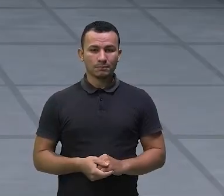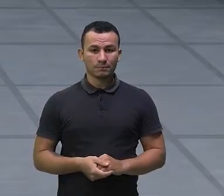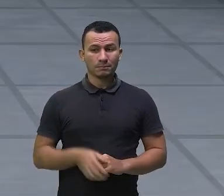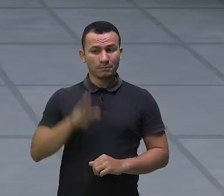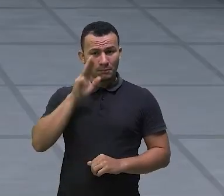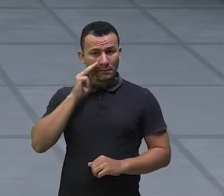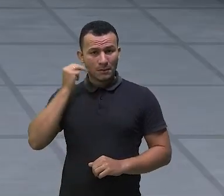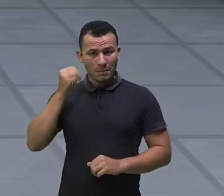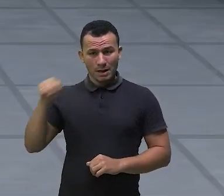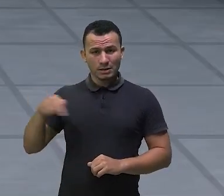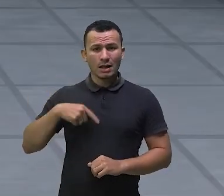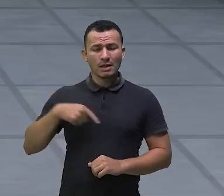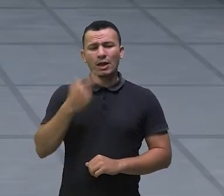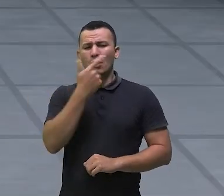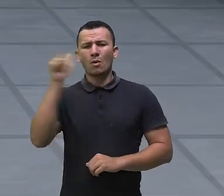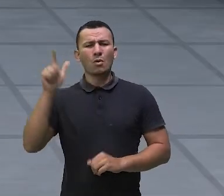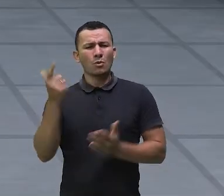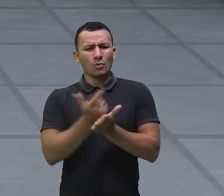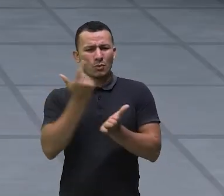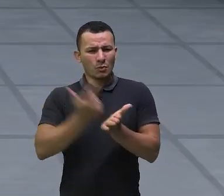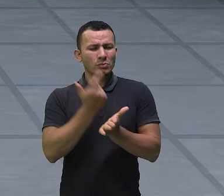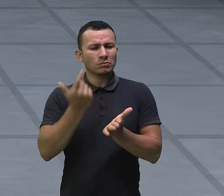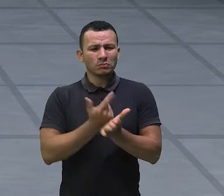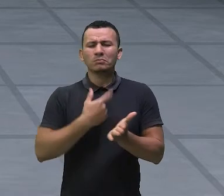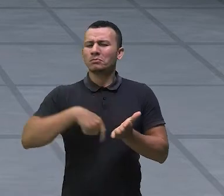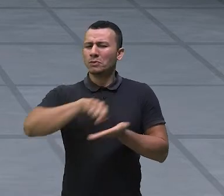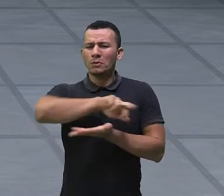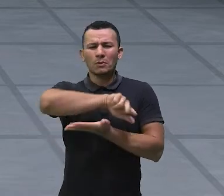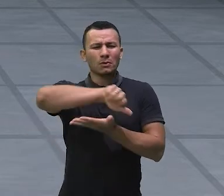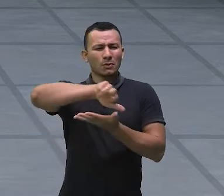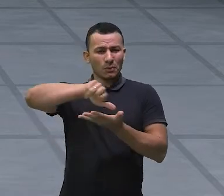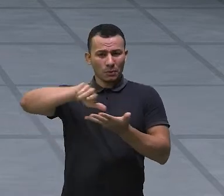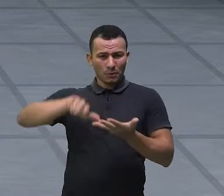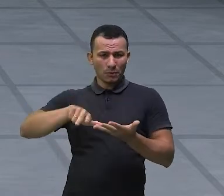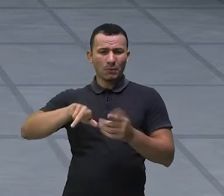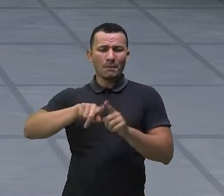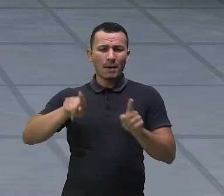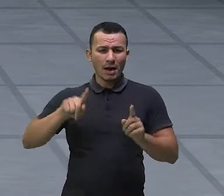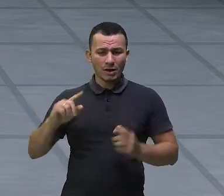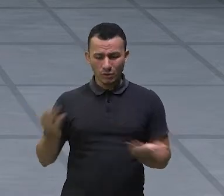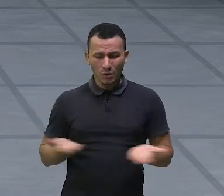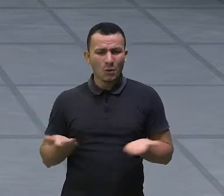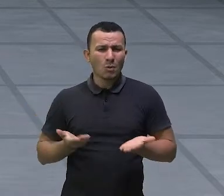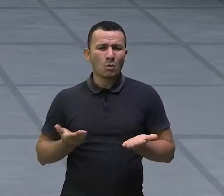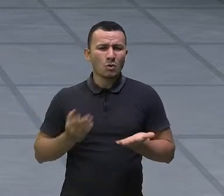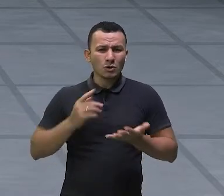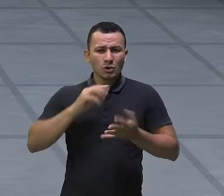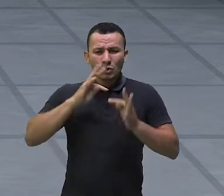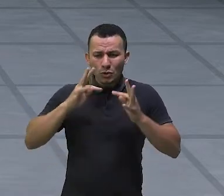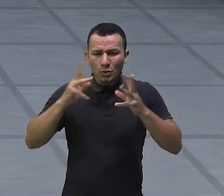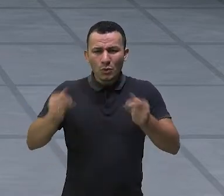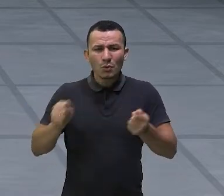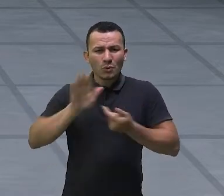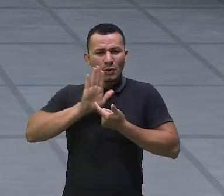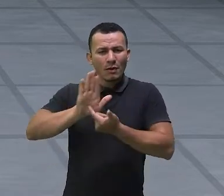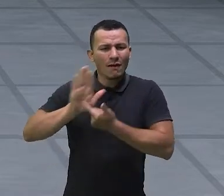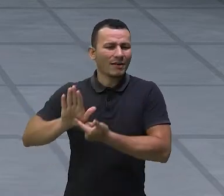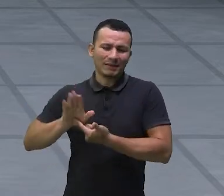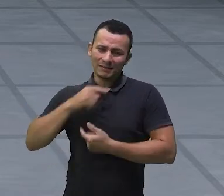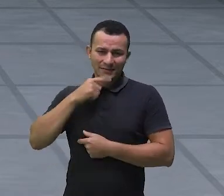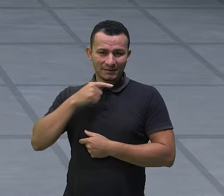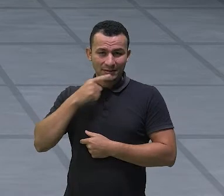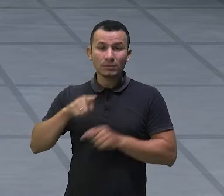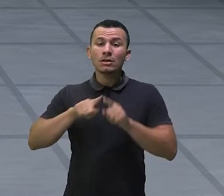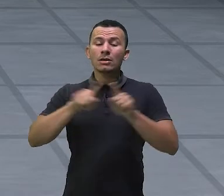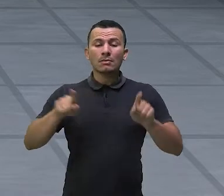Marx escreveu outras obras além dessa. É claro que numa aula nós não conseguiríamos trazer todas para vocês,